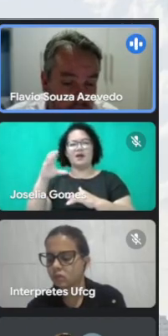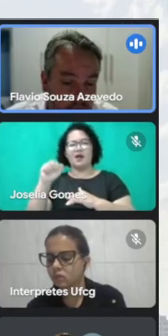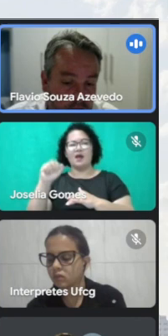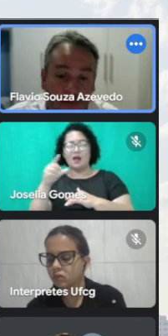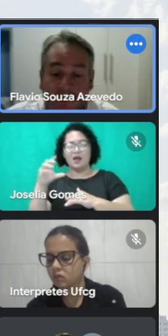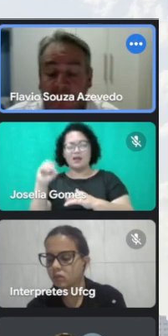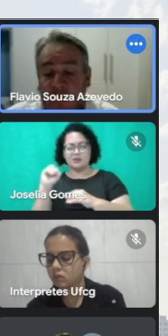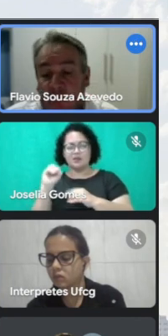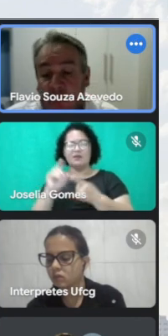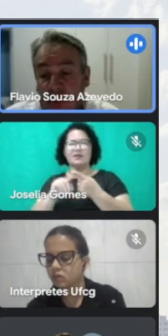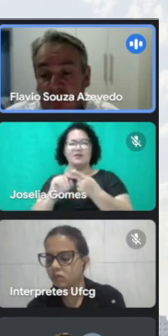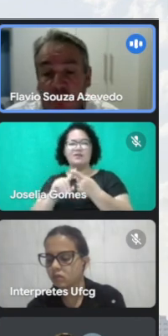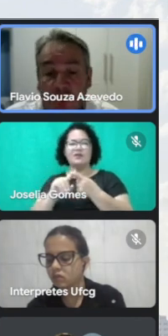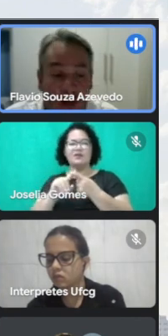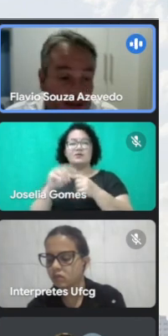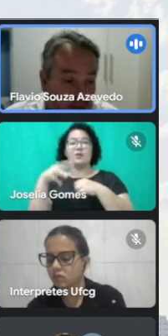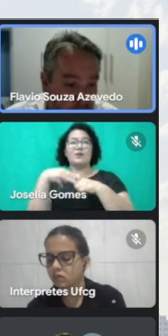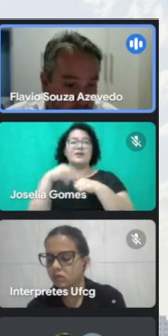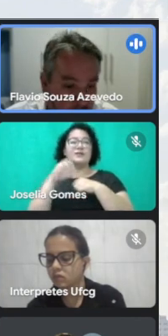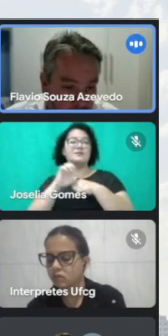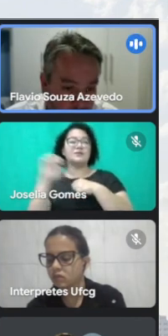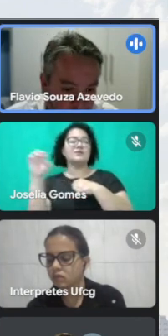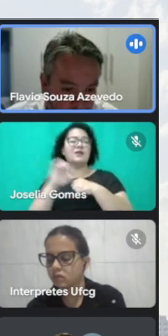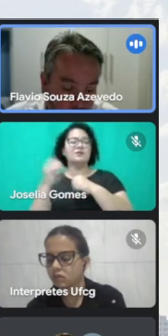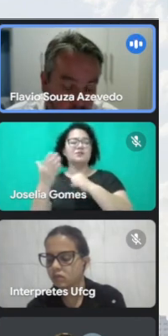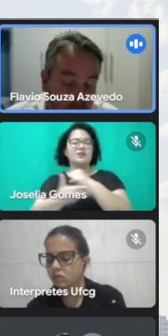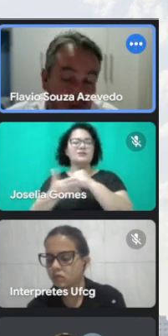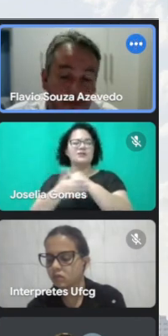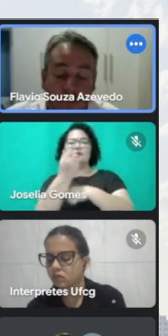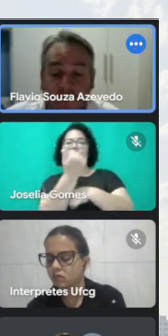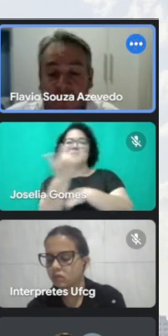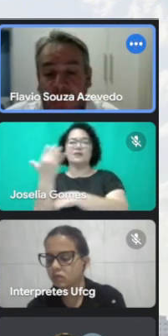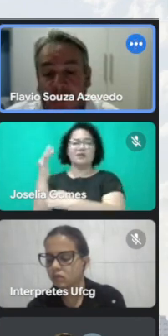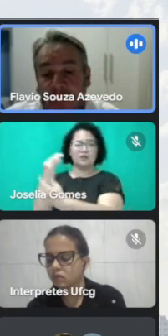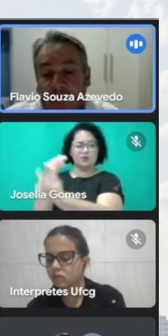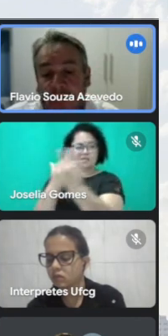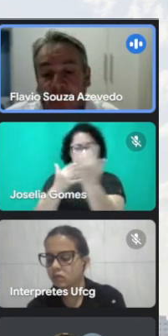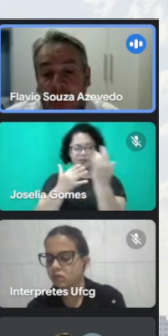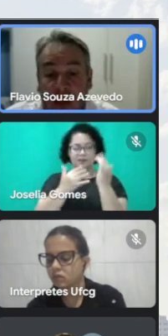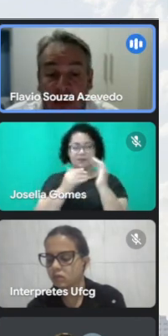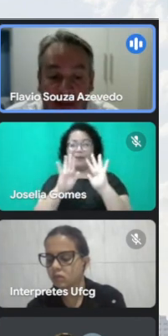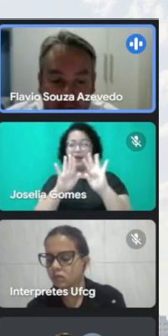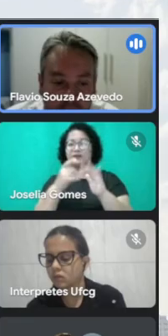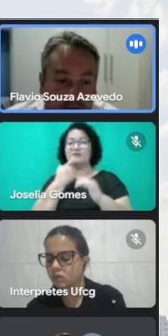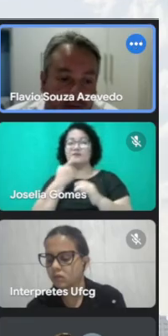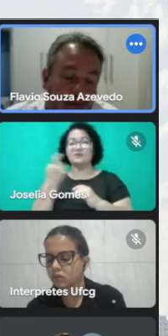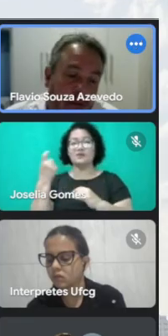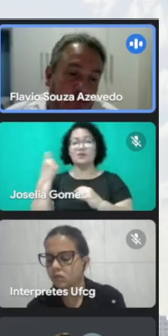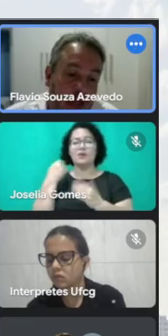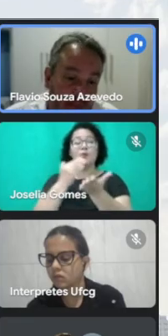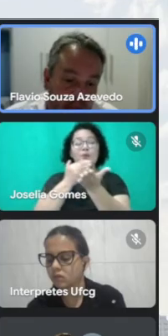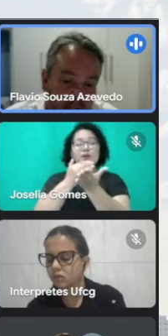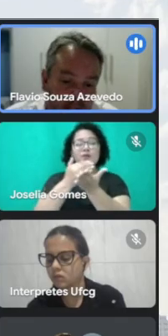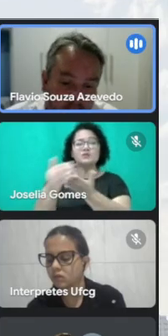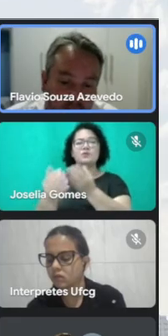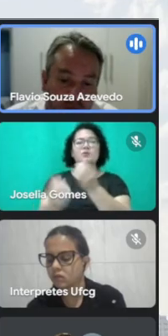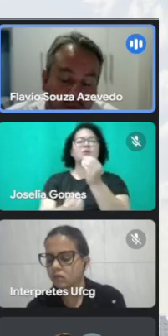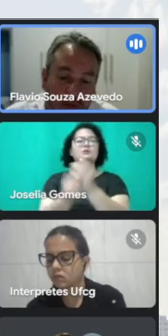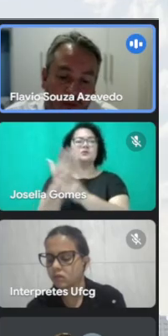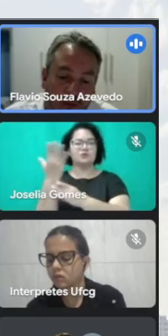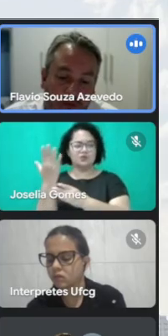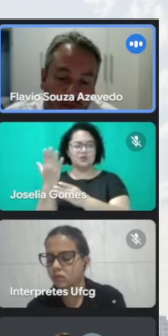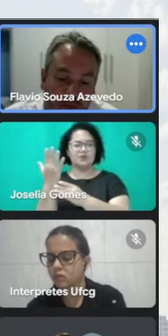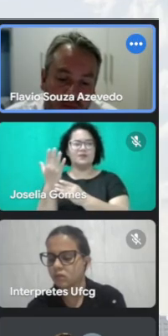na natureza. Isso só recentemente começou a aparecer, né, para a empresa